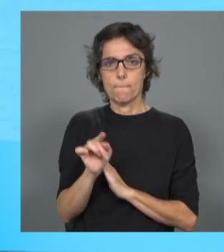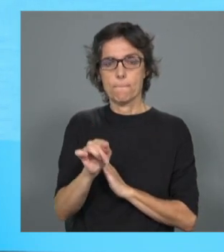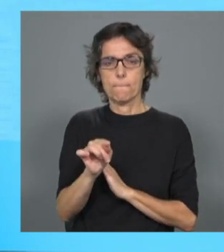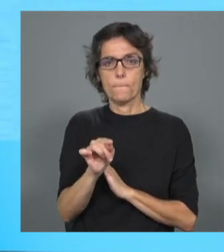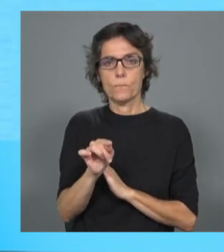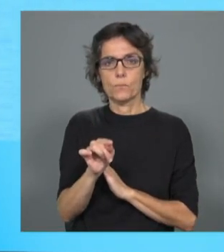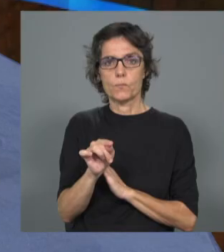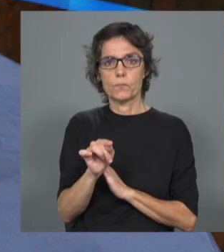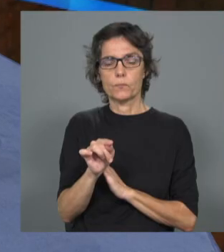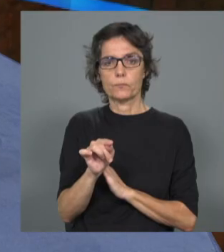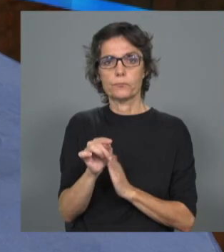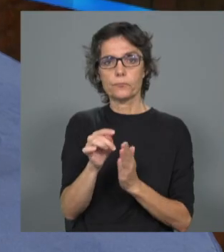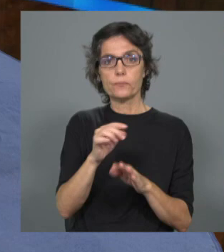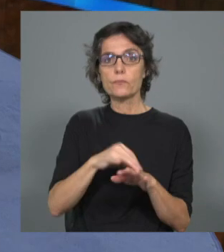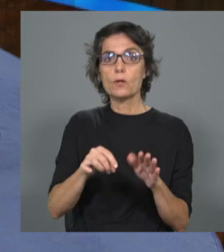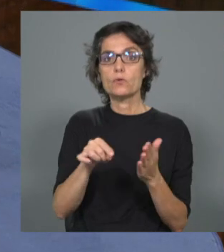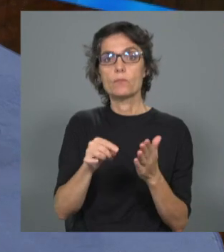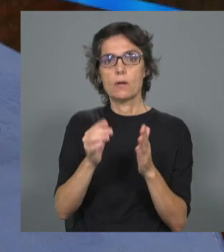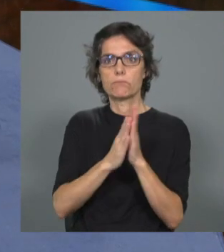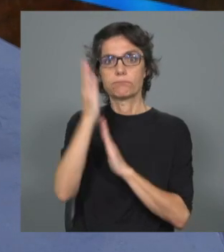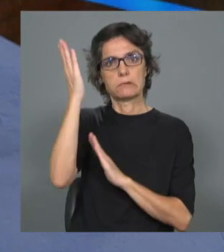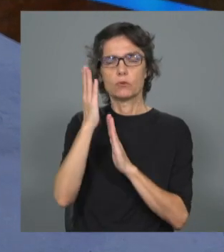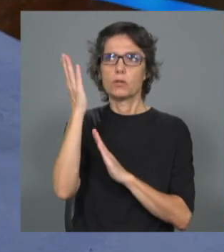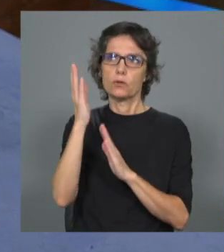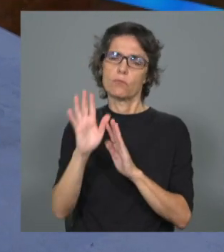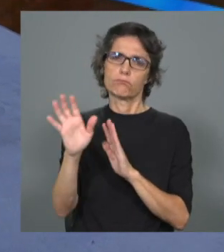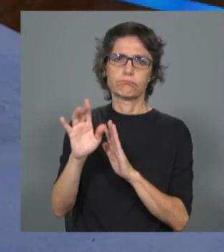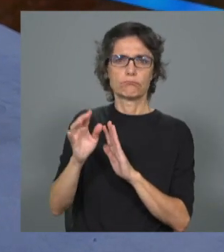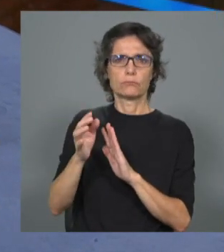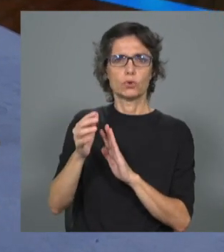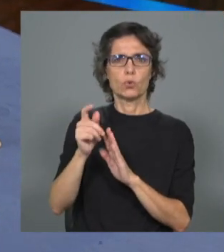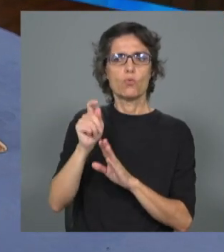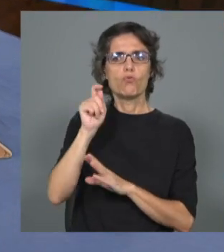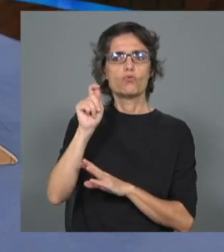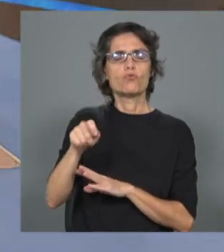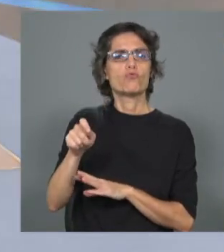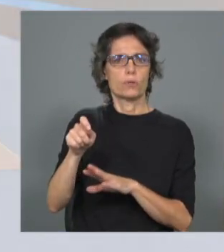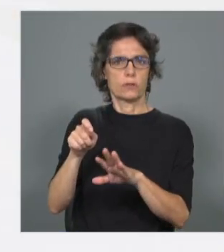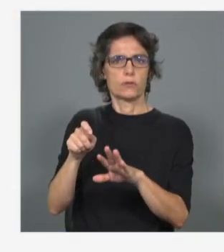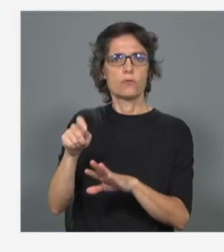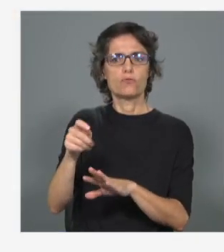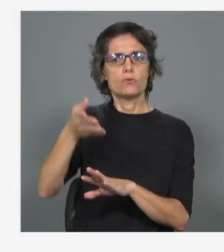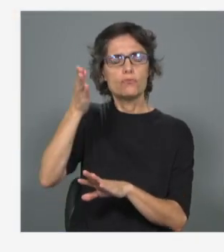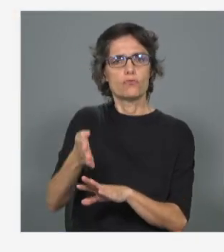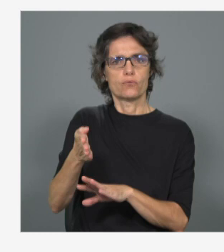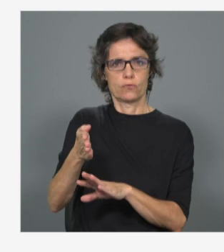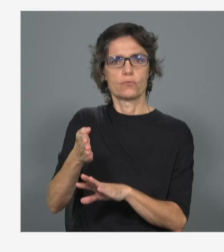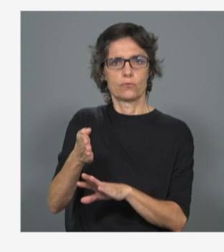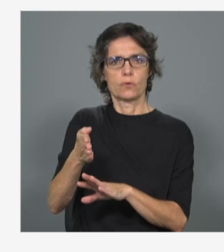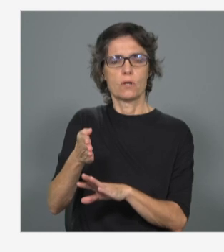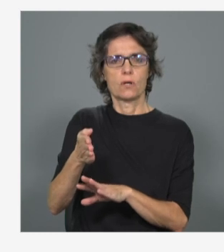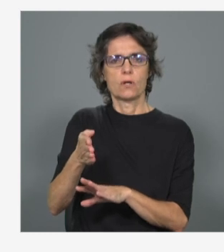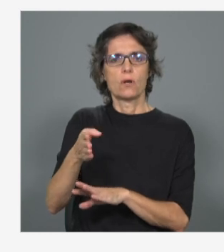fala de Deus como um juiz, não é? Um juiz que é justo e que não se